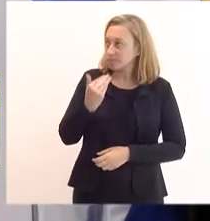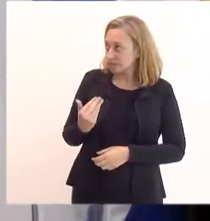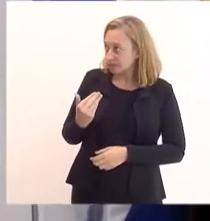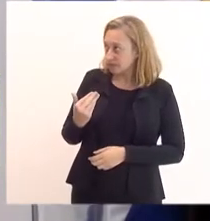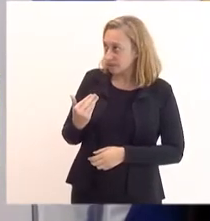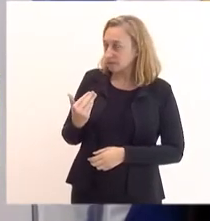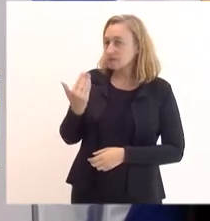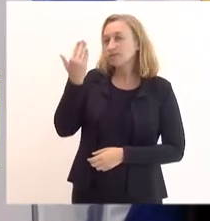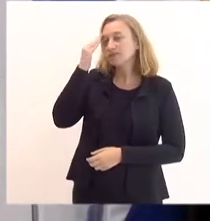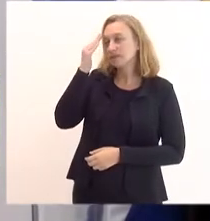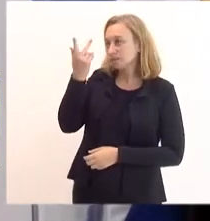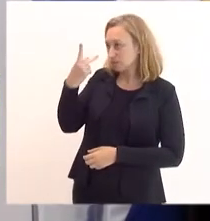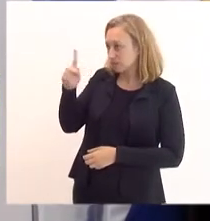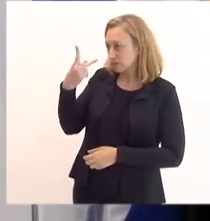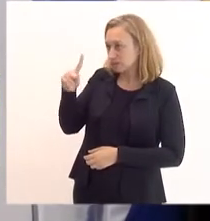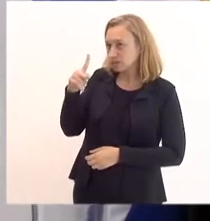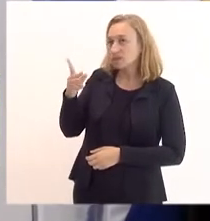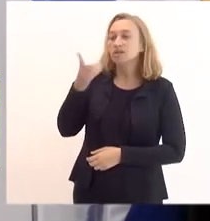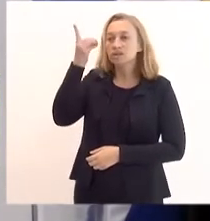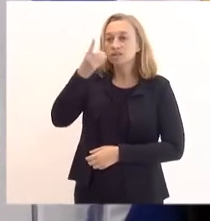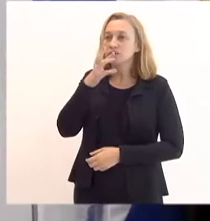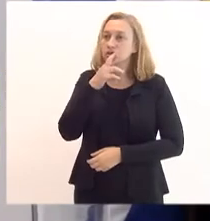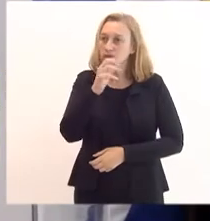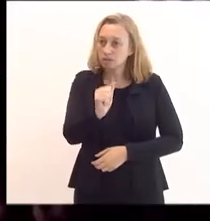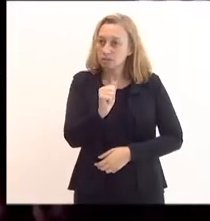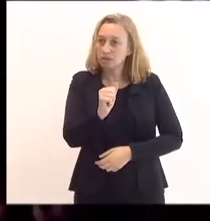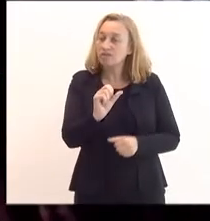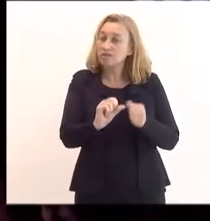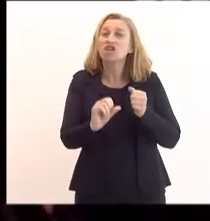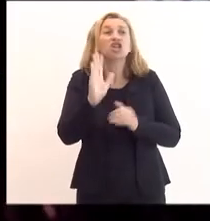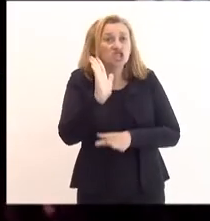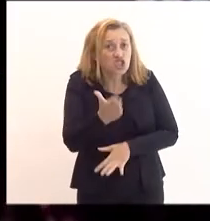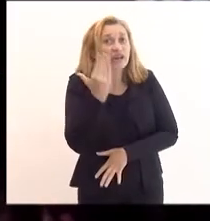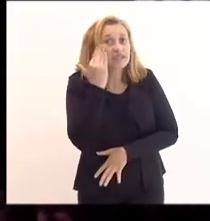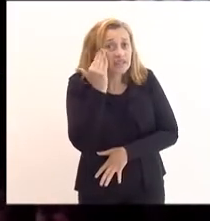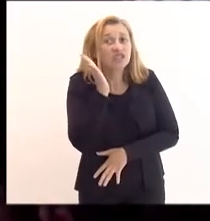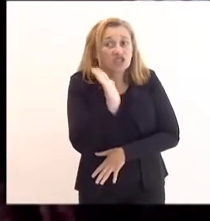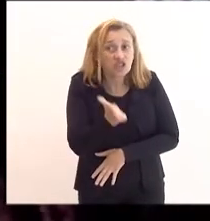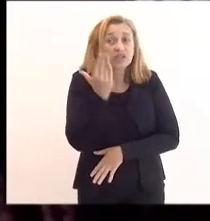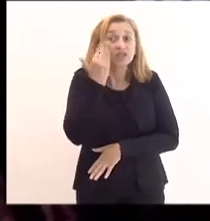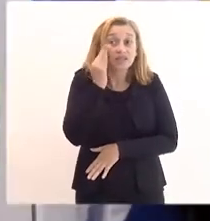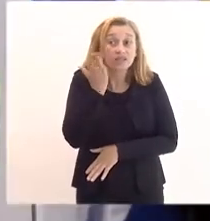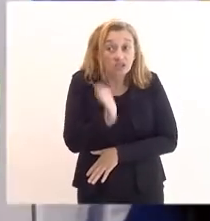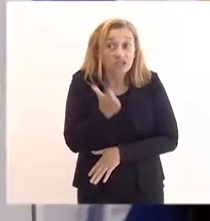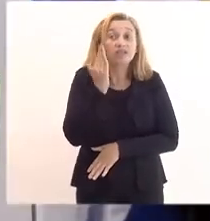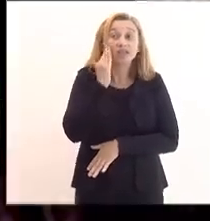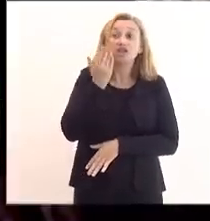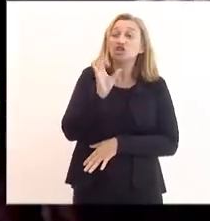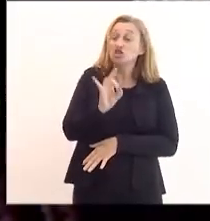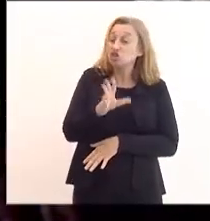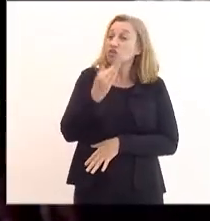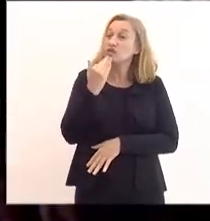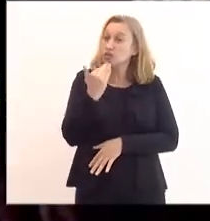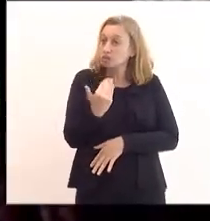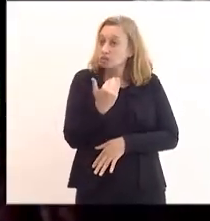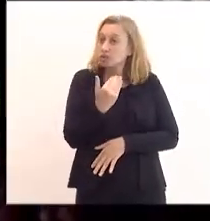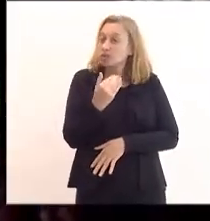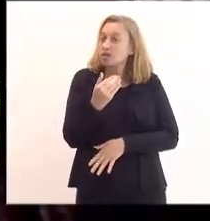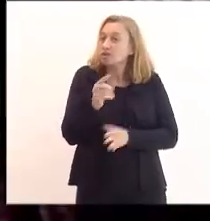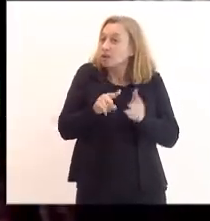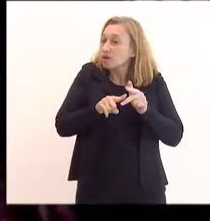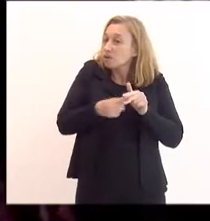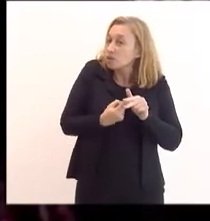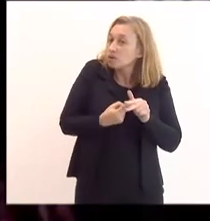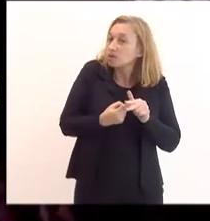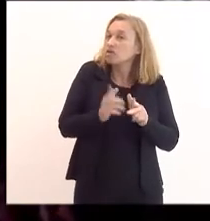o entendimento de Vossa Excelência. O deputado Amorim fez... Eu já entendi, Então eu vou colocar em pauta. Eu só fiz a justificativa para